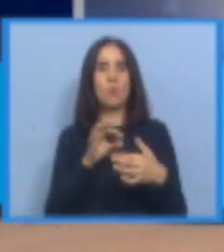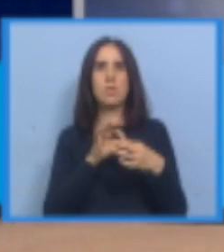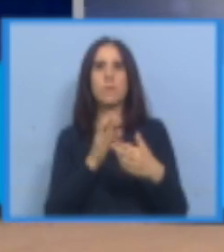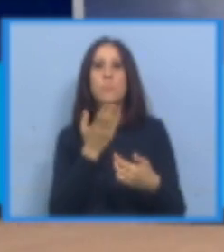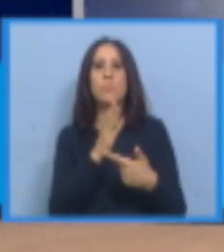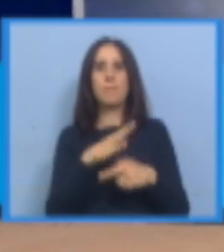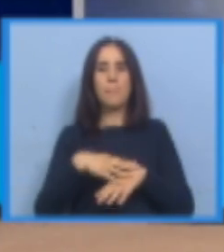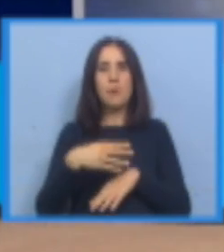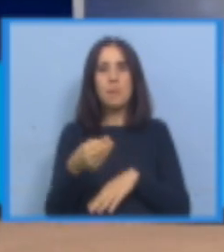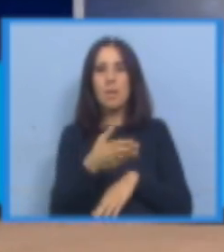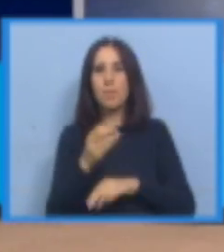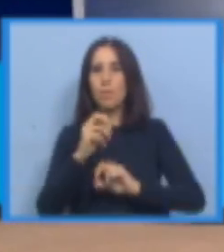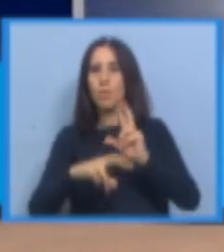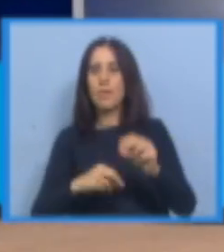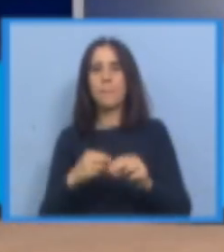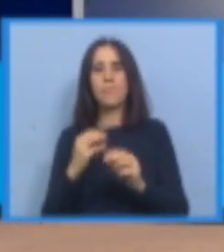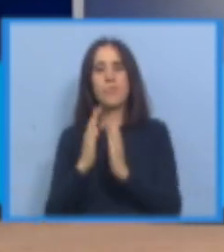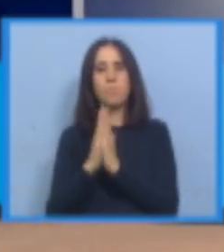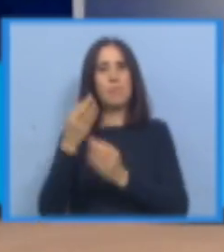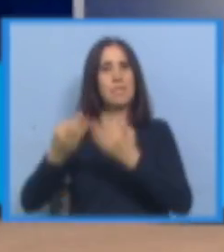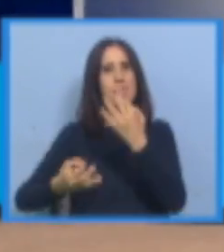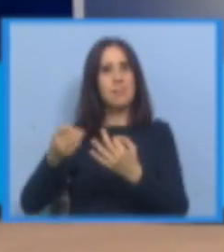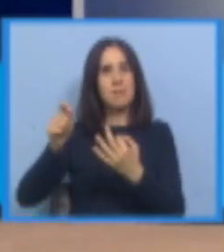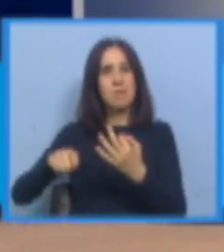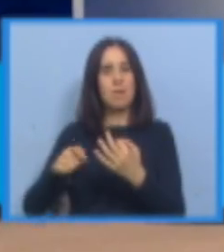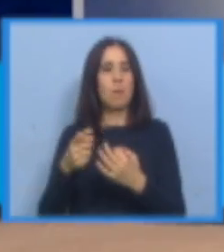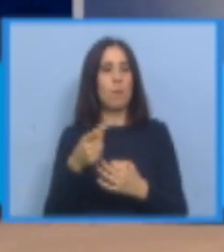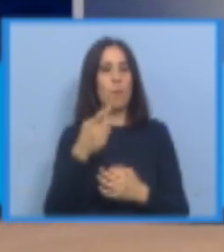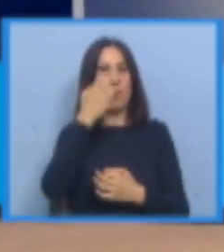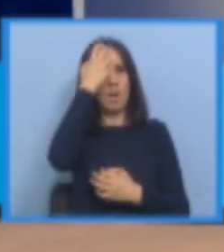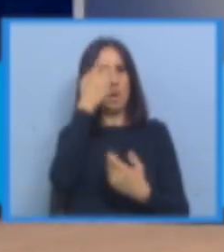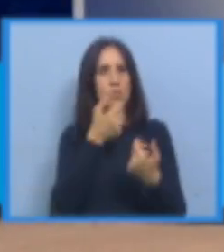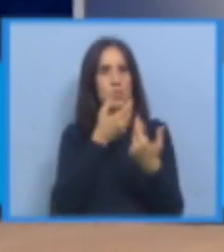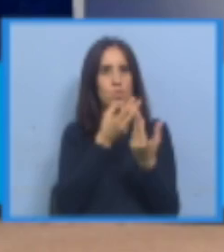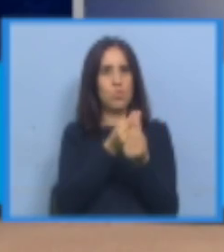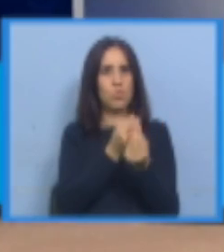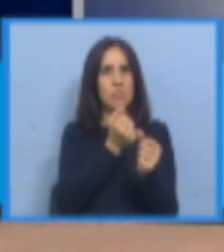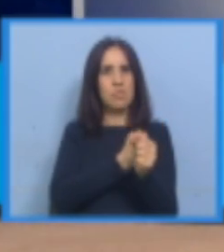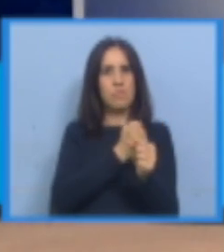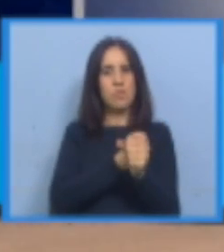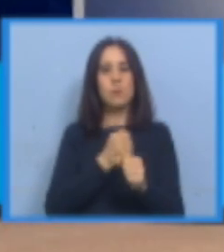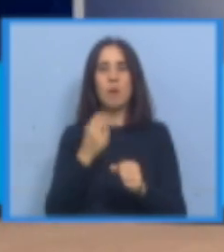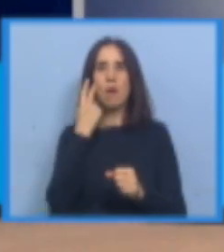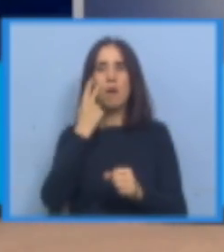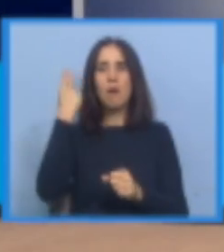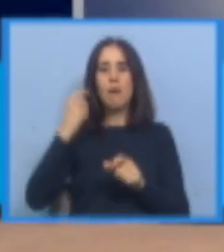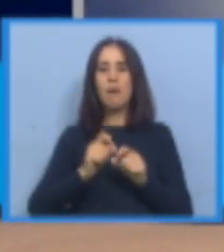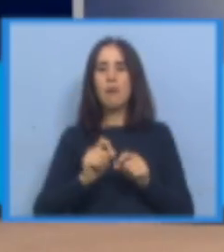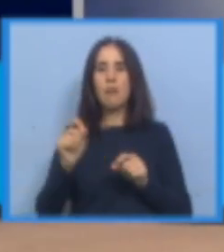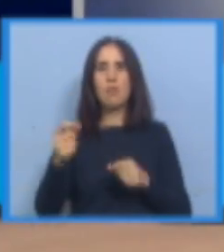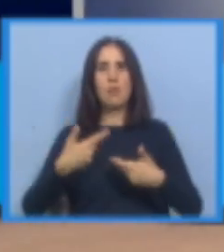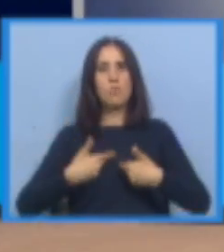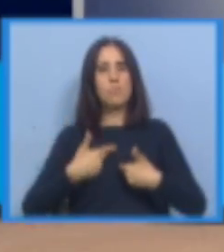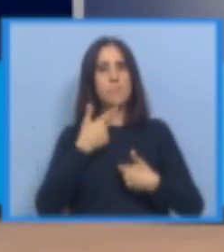exemplo, mais tarde na época moderna à Inquisição, ou a ligação ao Serviço Régio. Portanto, há todo um percurso ali que é preciso reconstruir e que ajuda às vezes